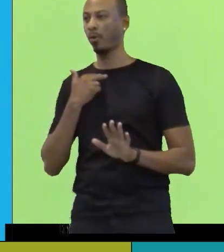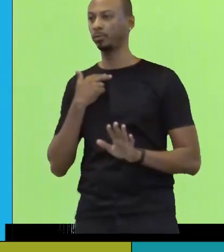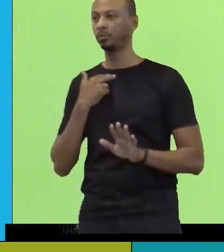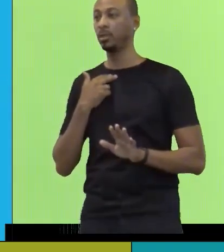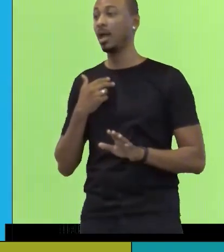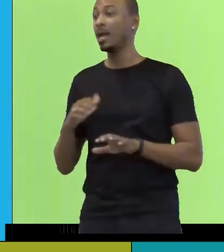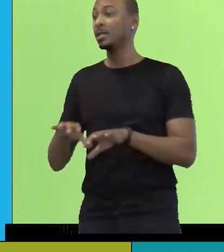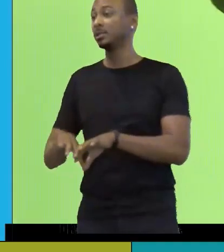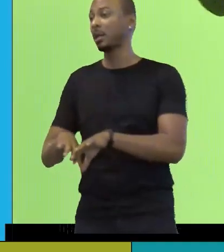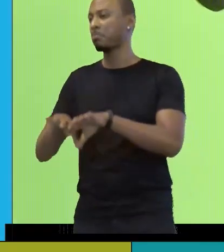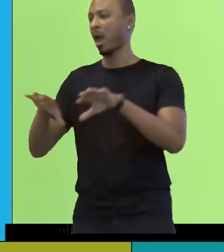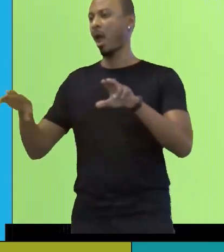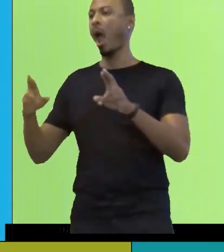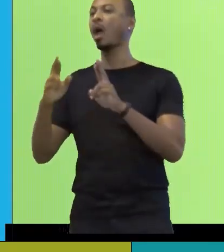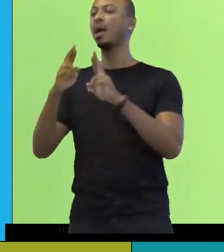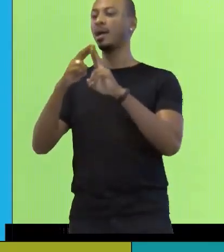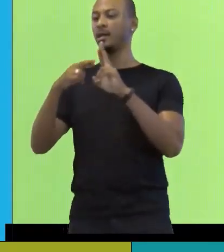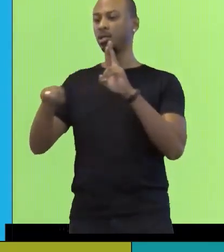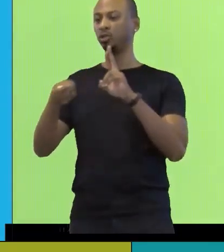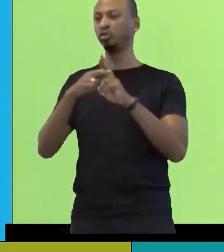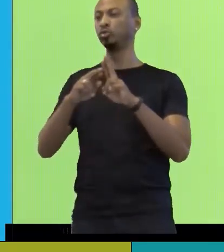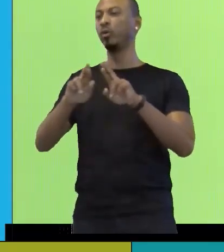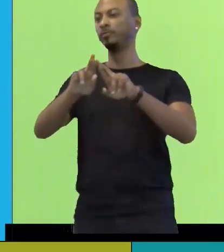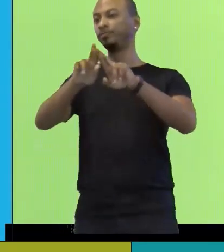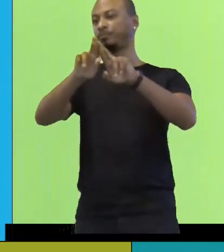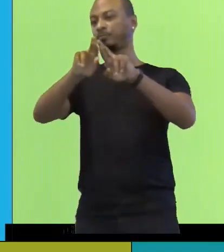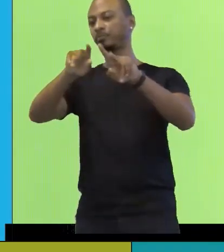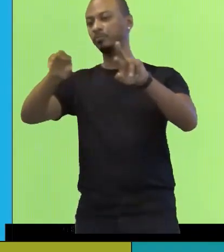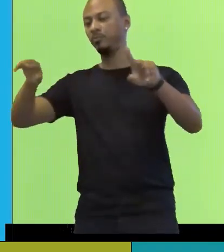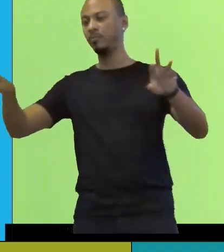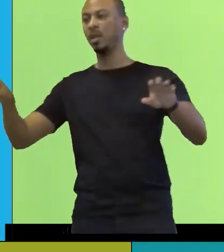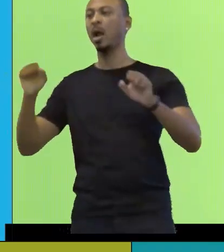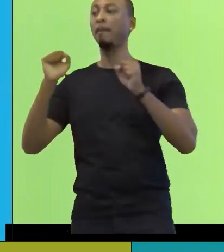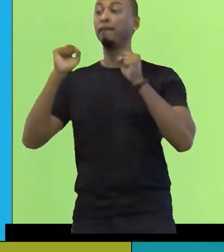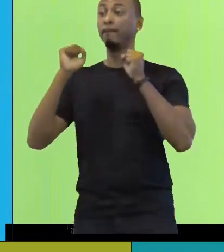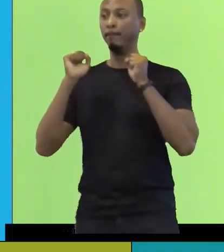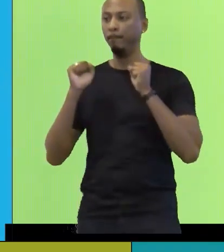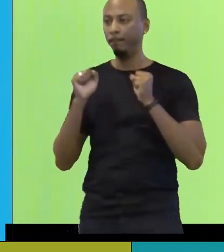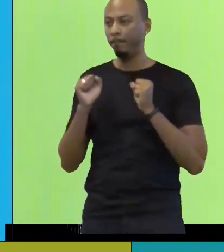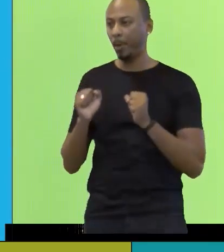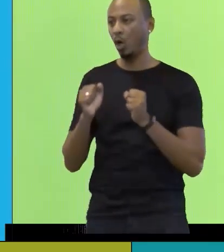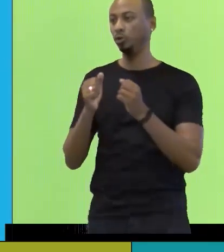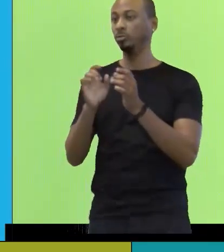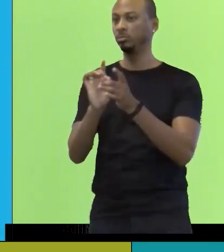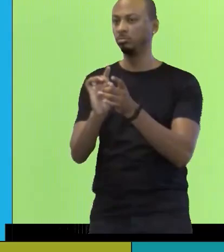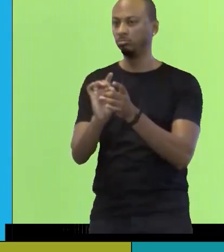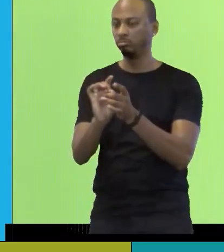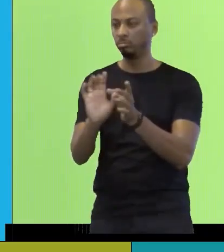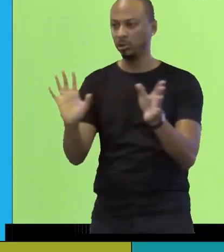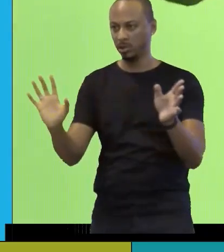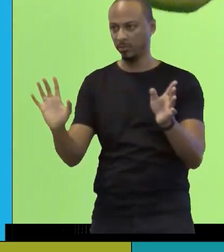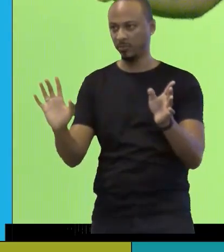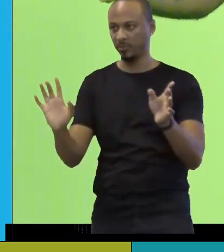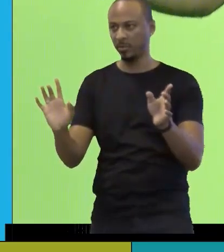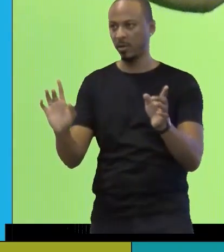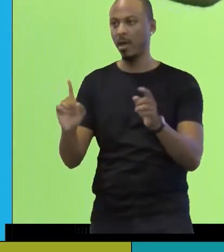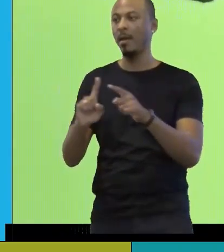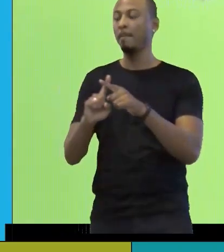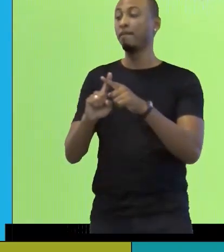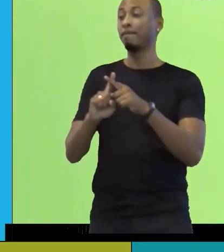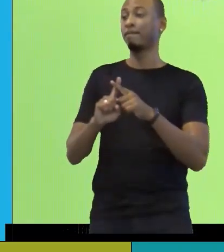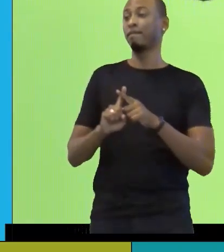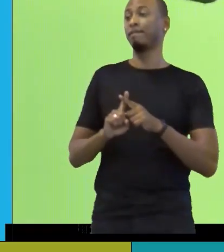mas enquanto cristão, ele não pode fazer uso do cargo que ele ocupa de presidente para beneficiar